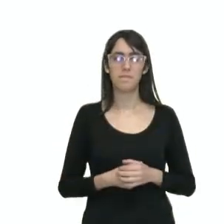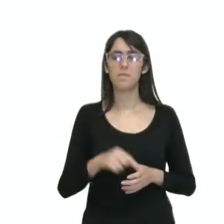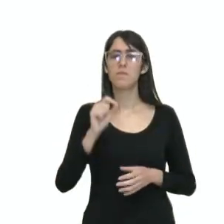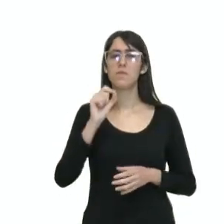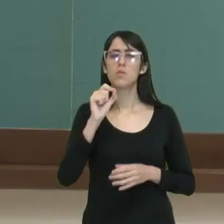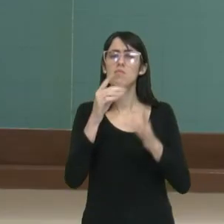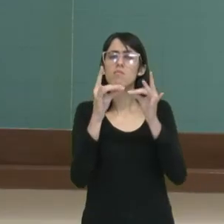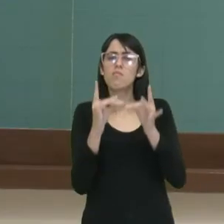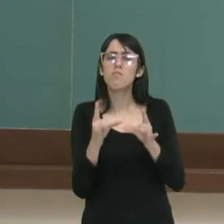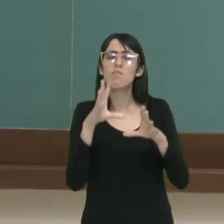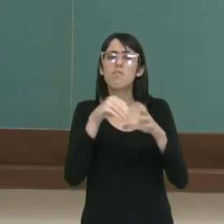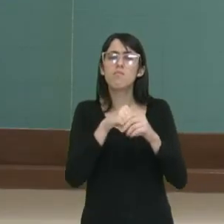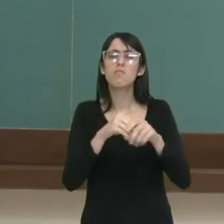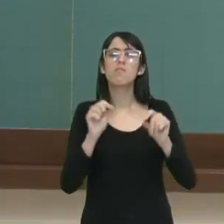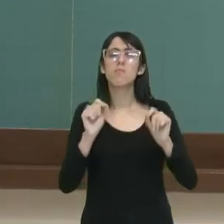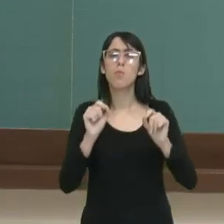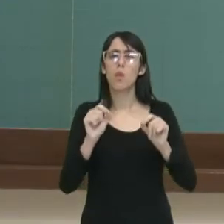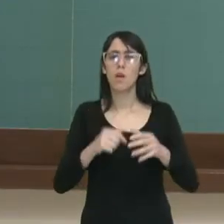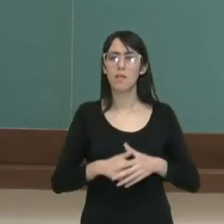são formados?